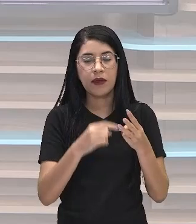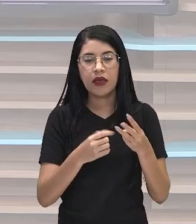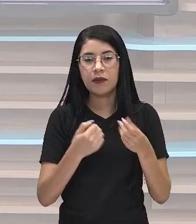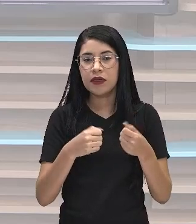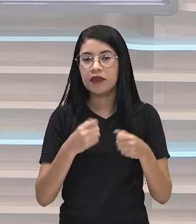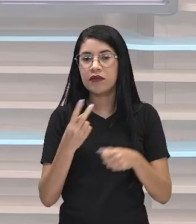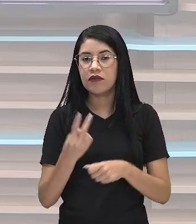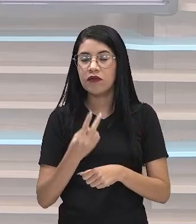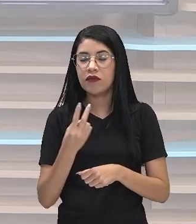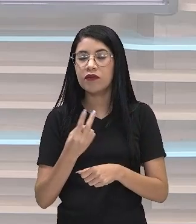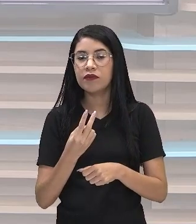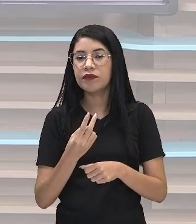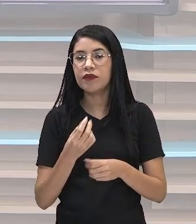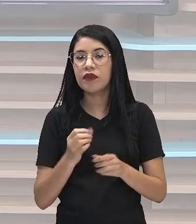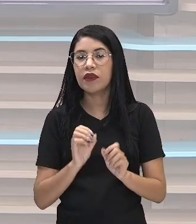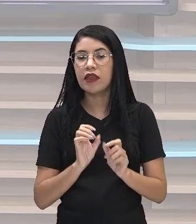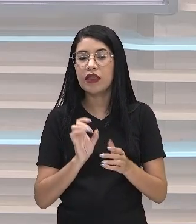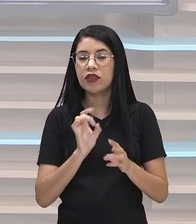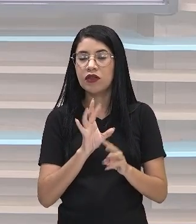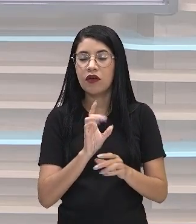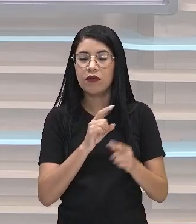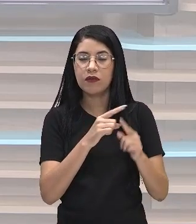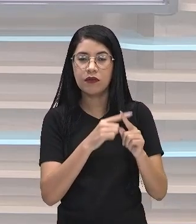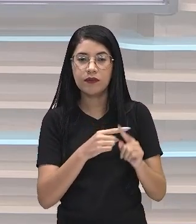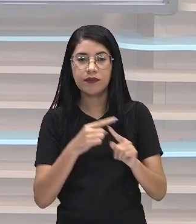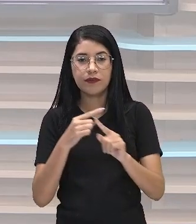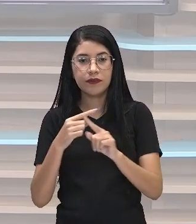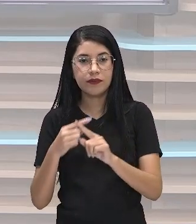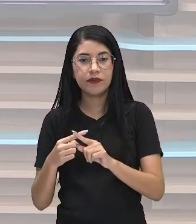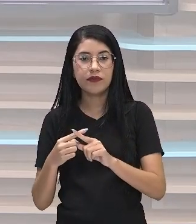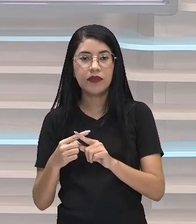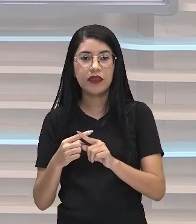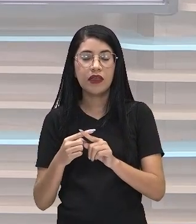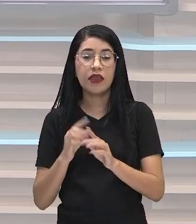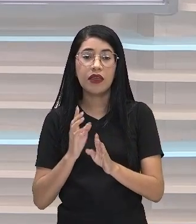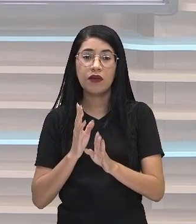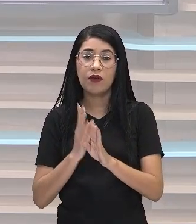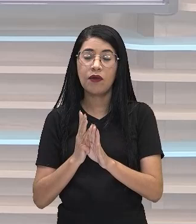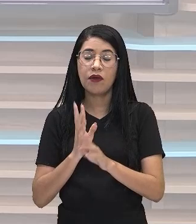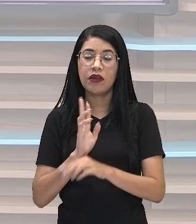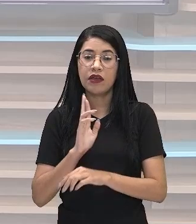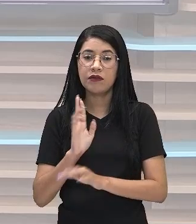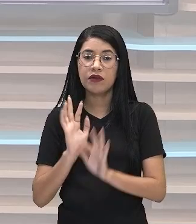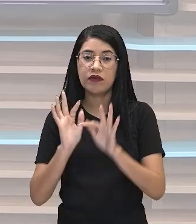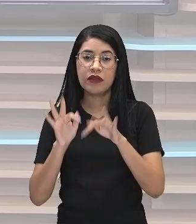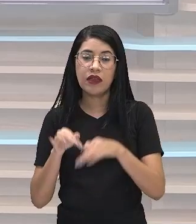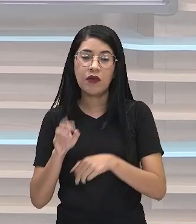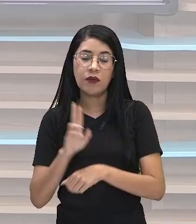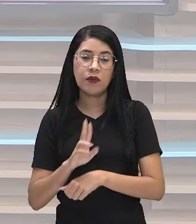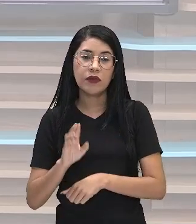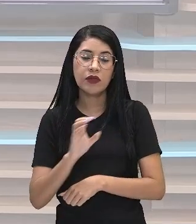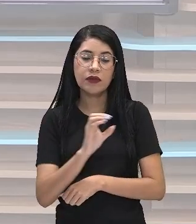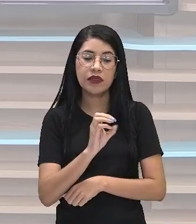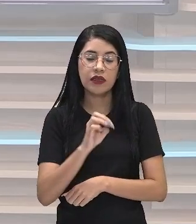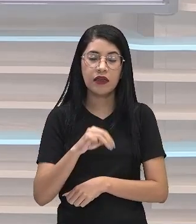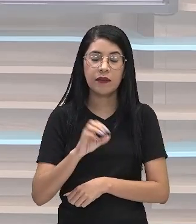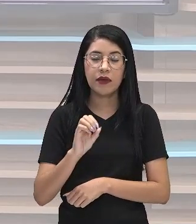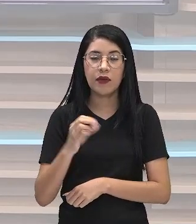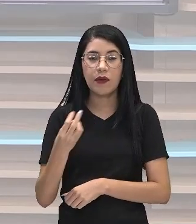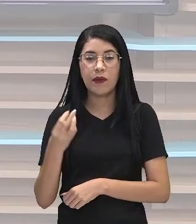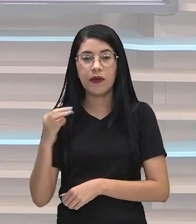Basta multiplicar uma medida pela outra e colocar aí a resposta com a unidade de medida que vier informando no